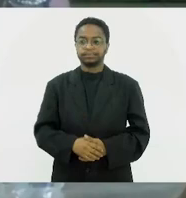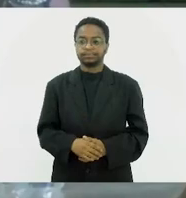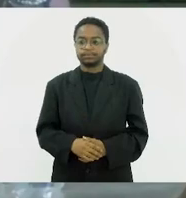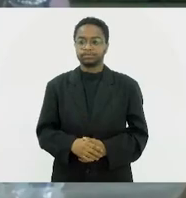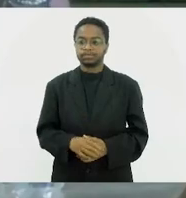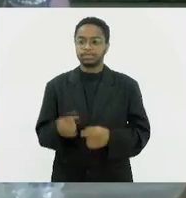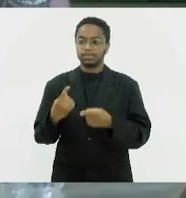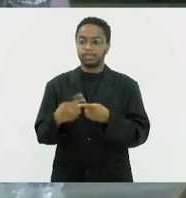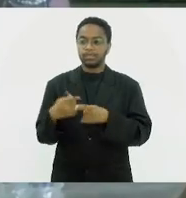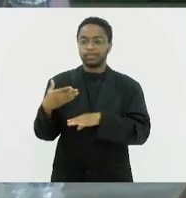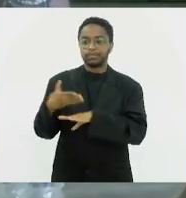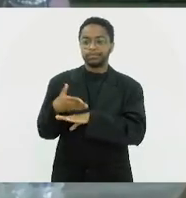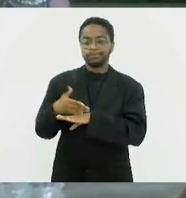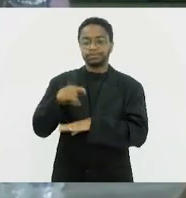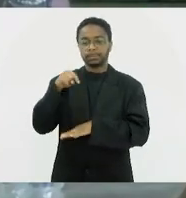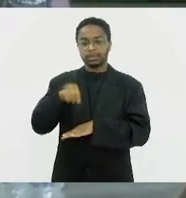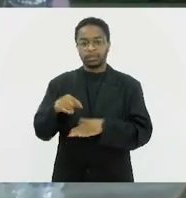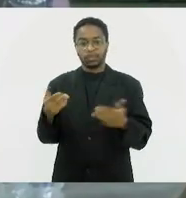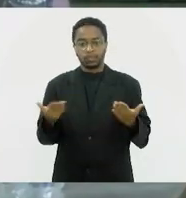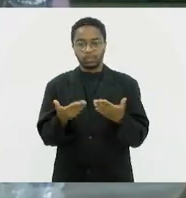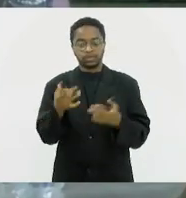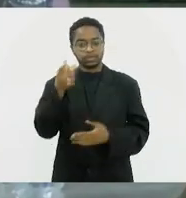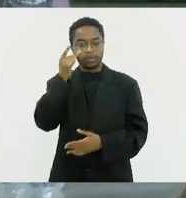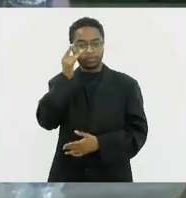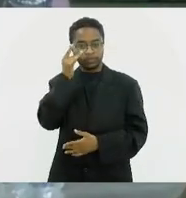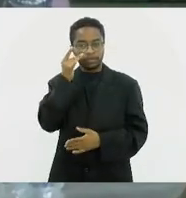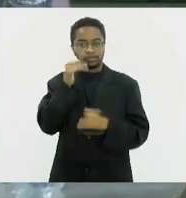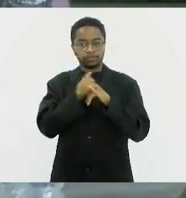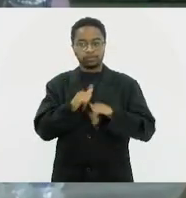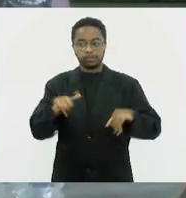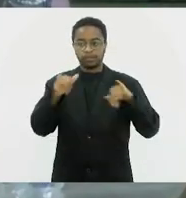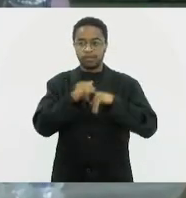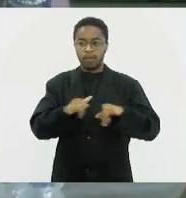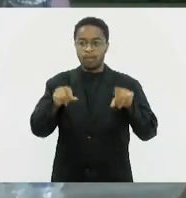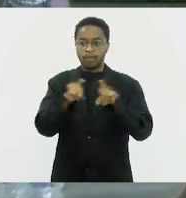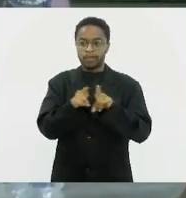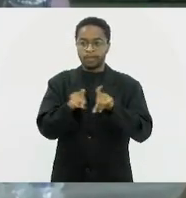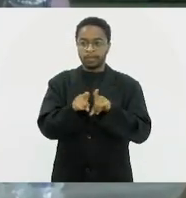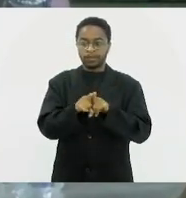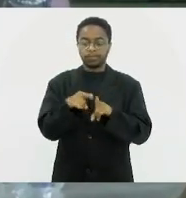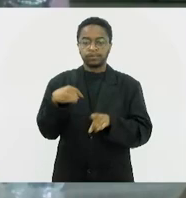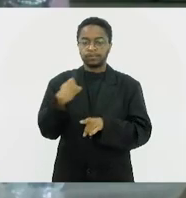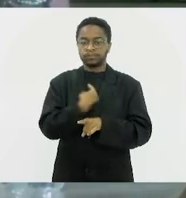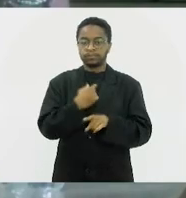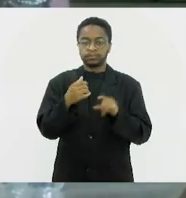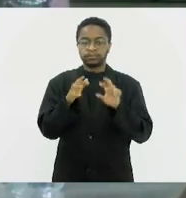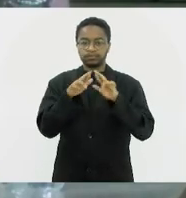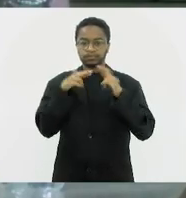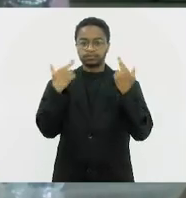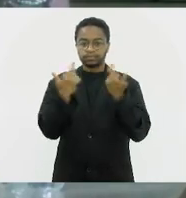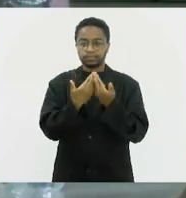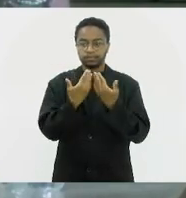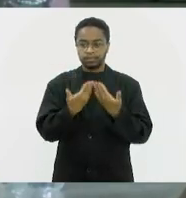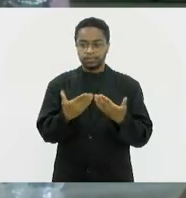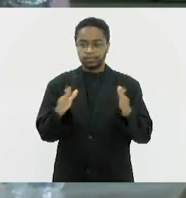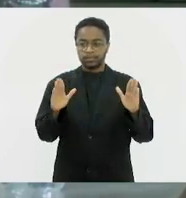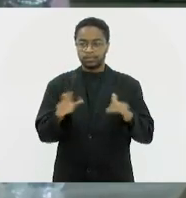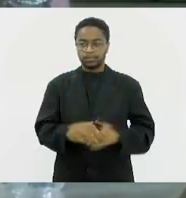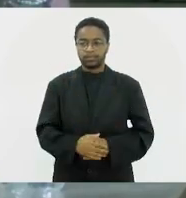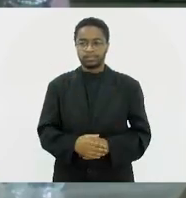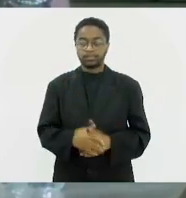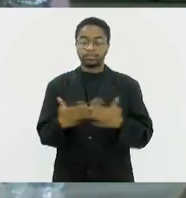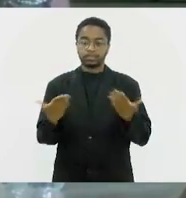aqui transmitindo ao vivo também a nossa audiência pública. Então,